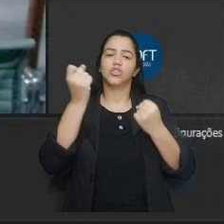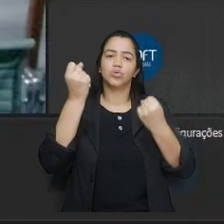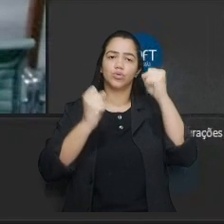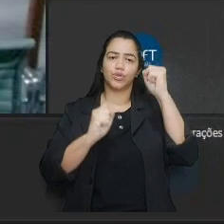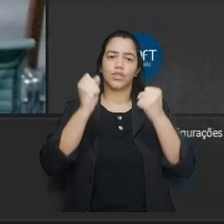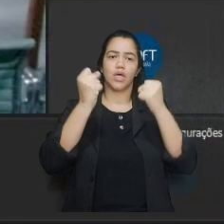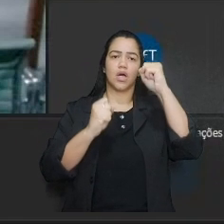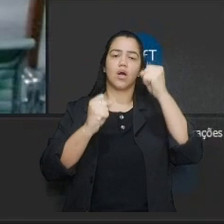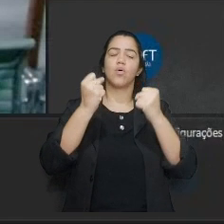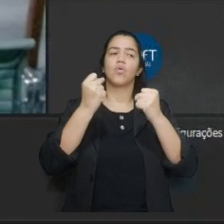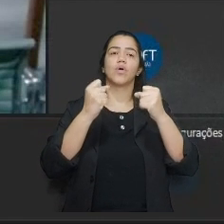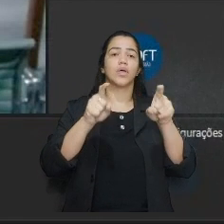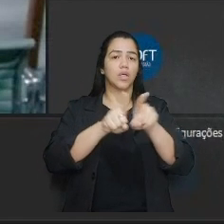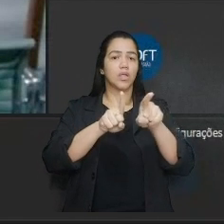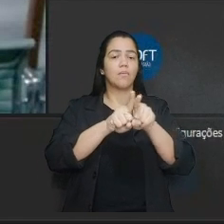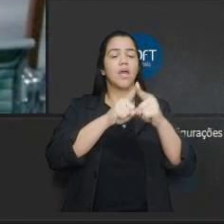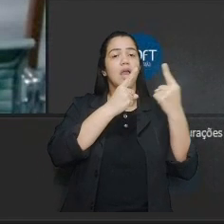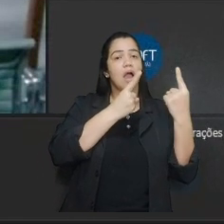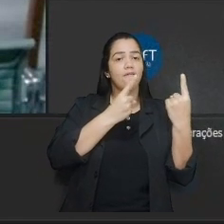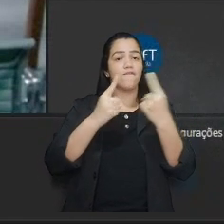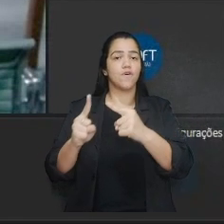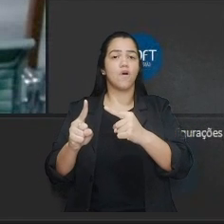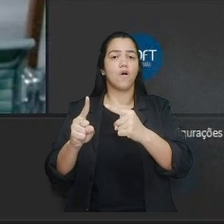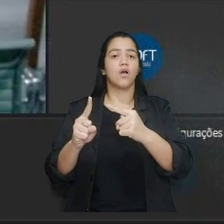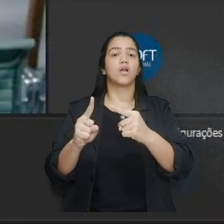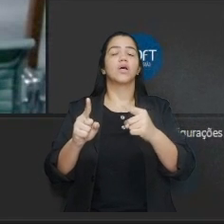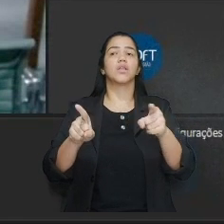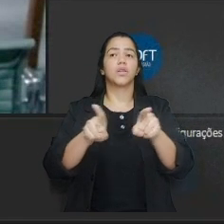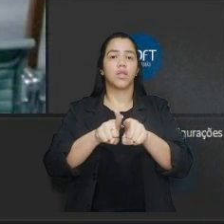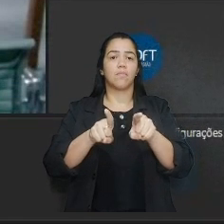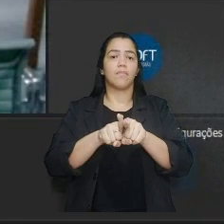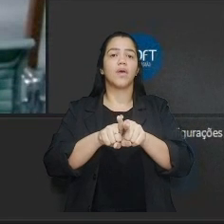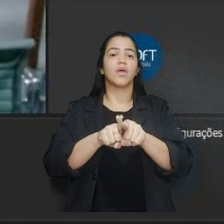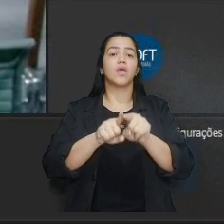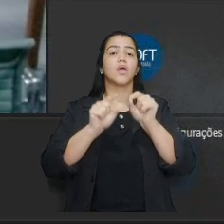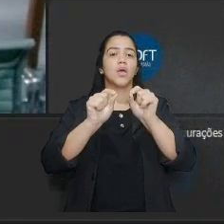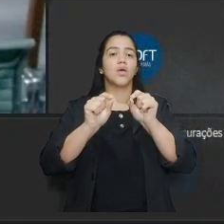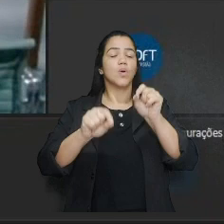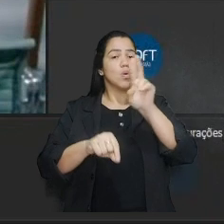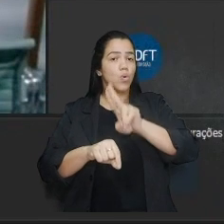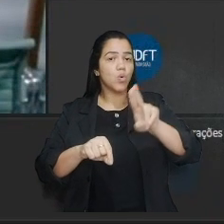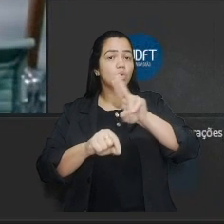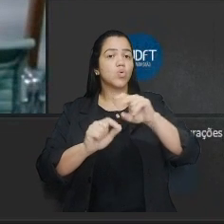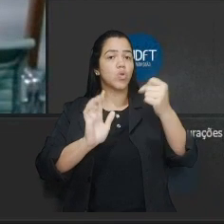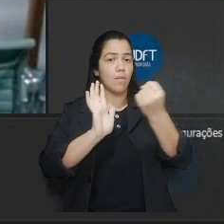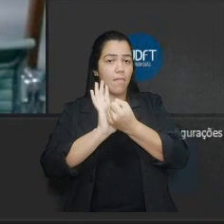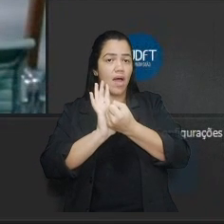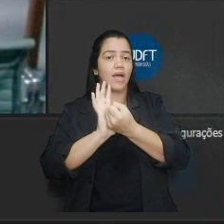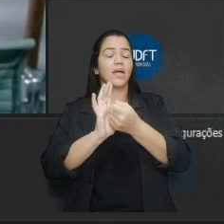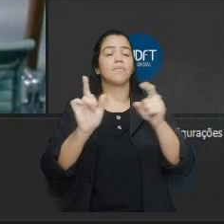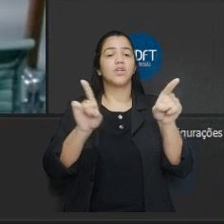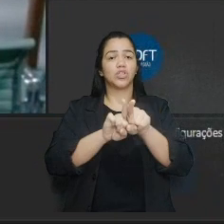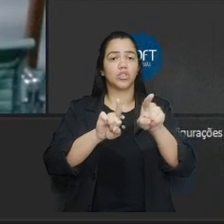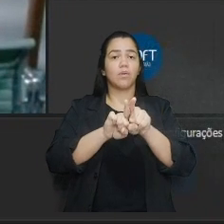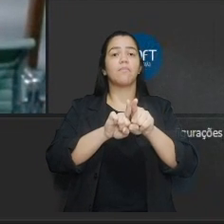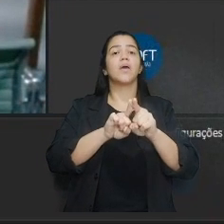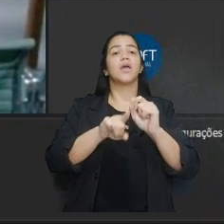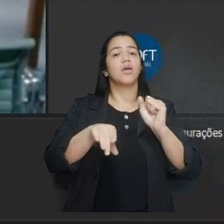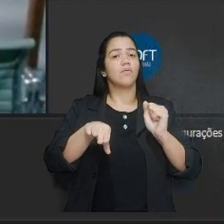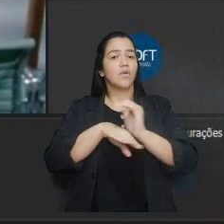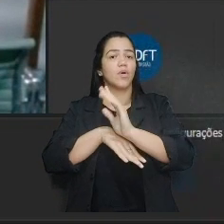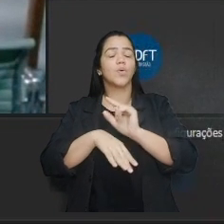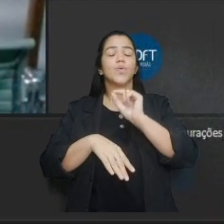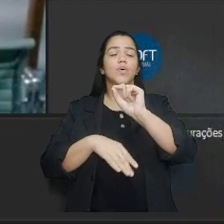industrial, bem como que a GRID viola ela não só faz uso indevido